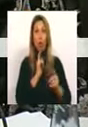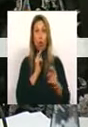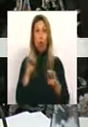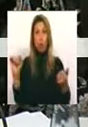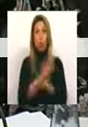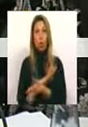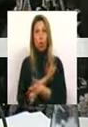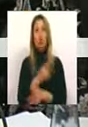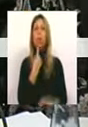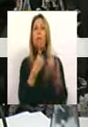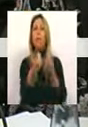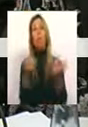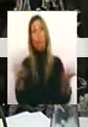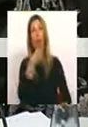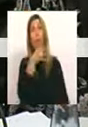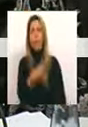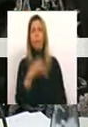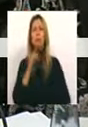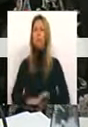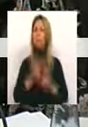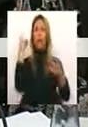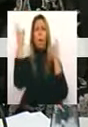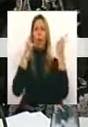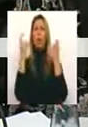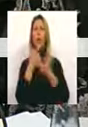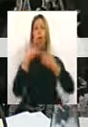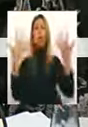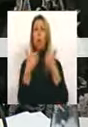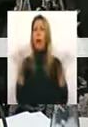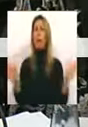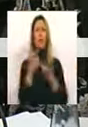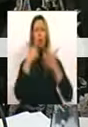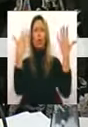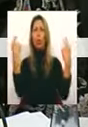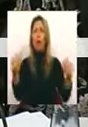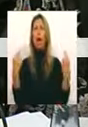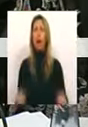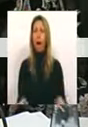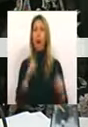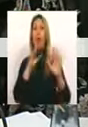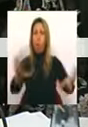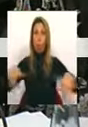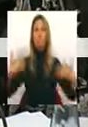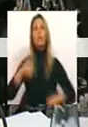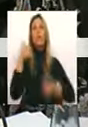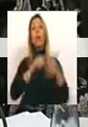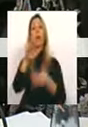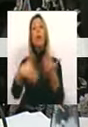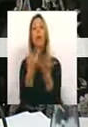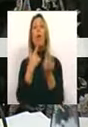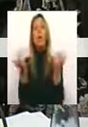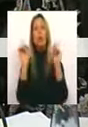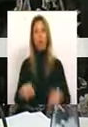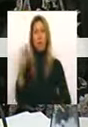troféu claramente que pondera tudo está tudo em aberto na sua vida positivamente a uma possível candidatura e se há uma coisa que